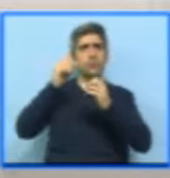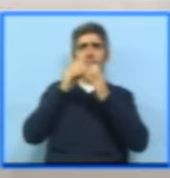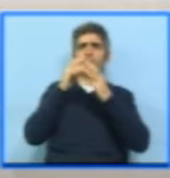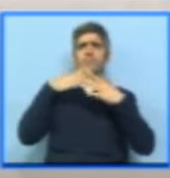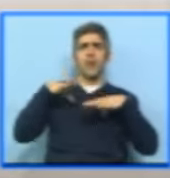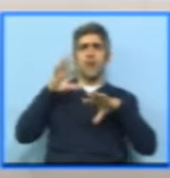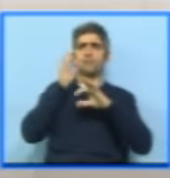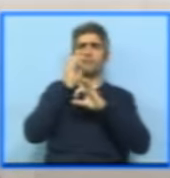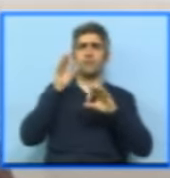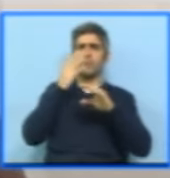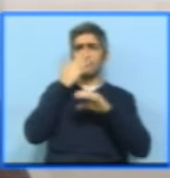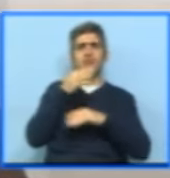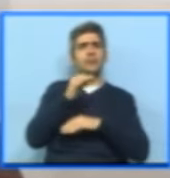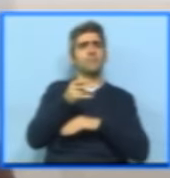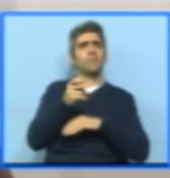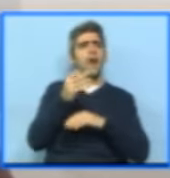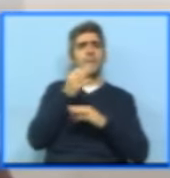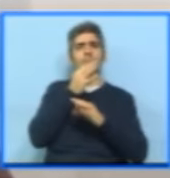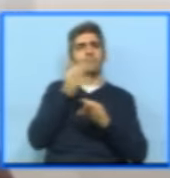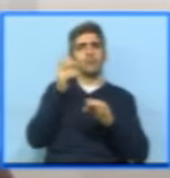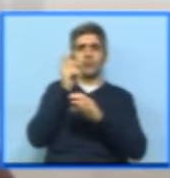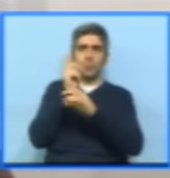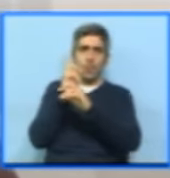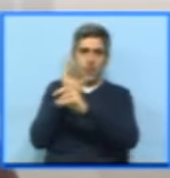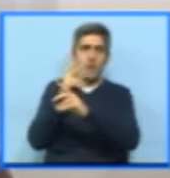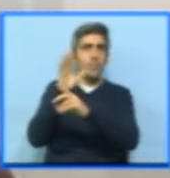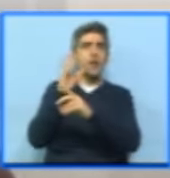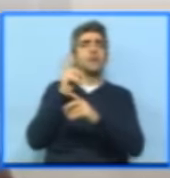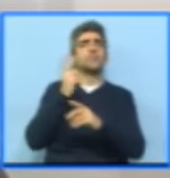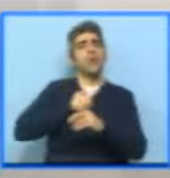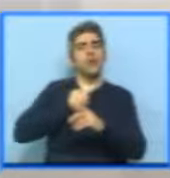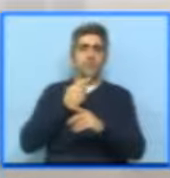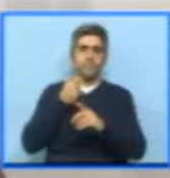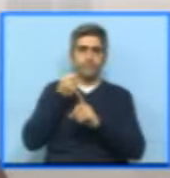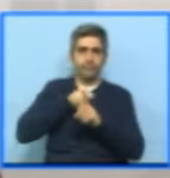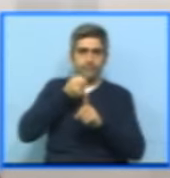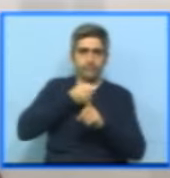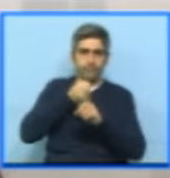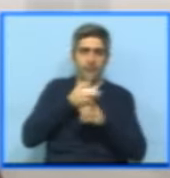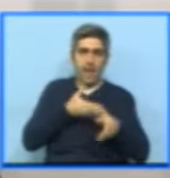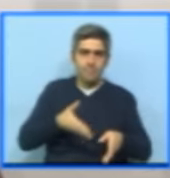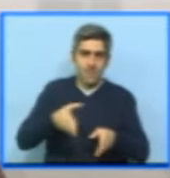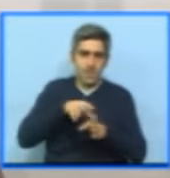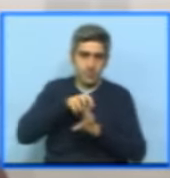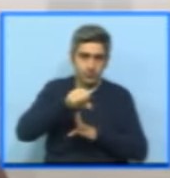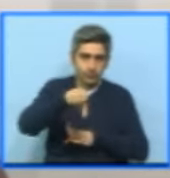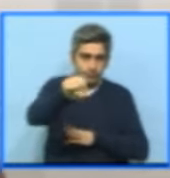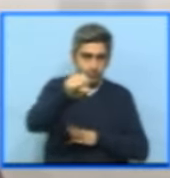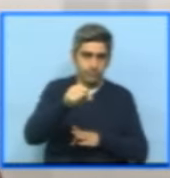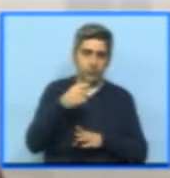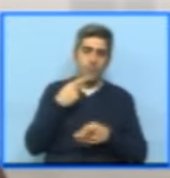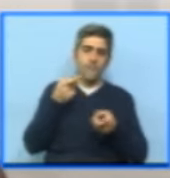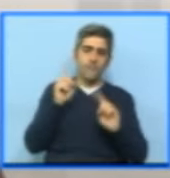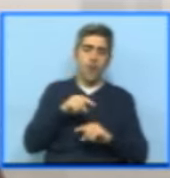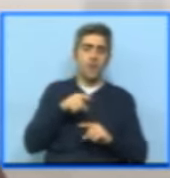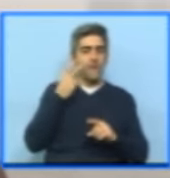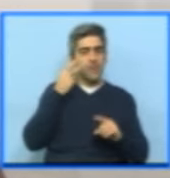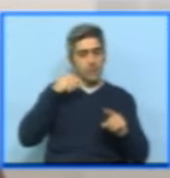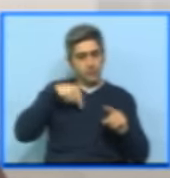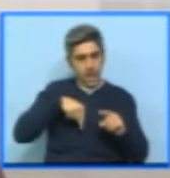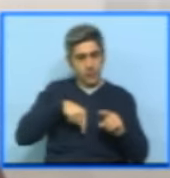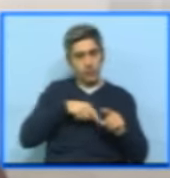umas férias num spa extraordinário, mas há um caminho a percorrer, então têm que descer o monte e voltar à vida. E aí